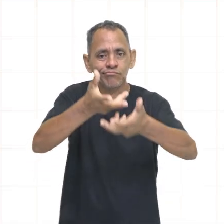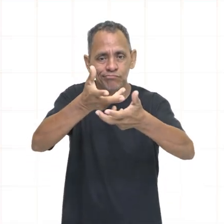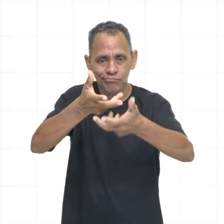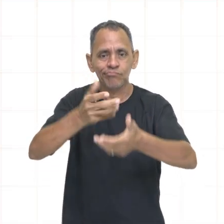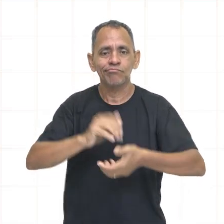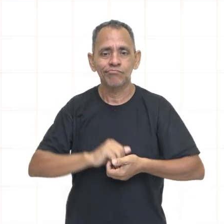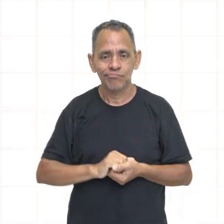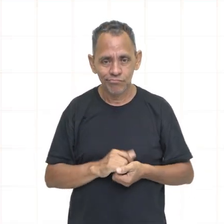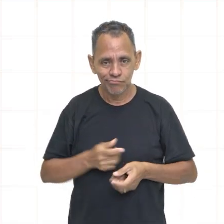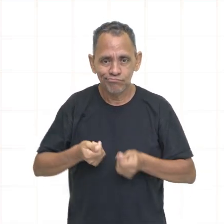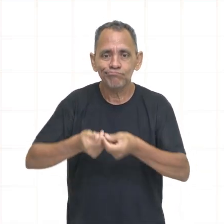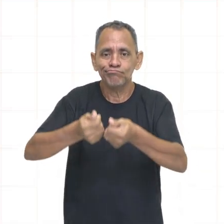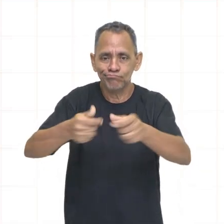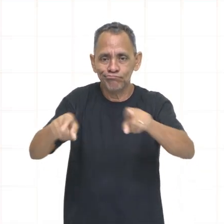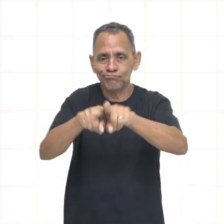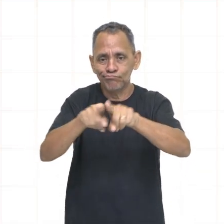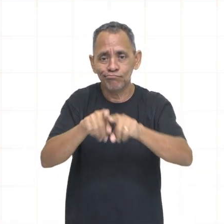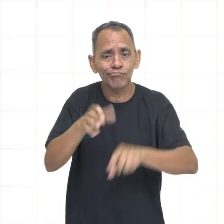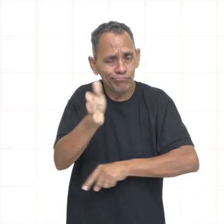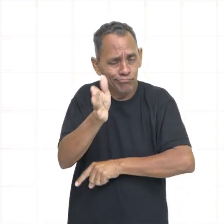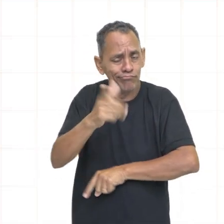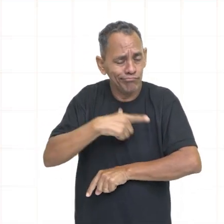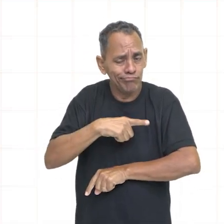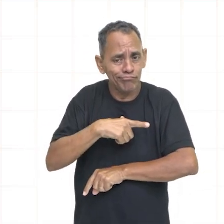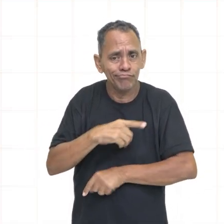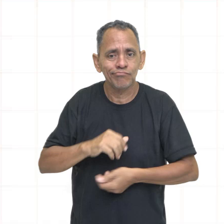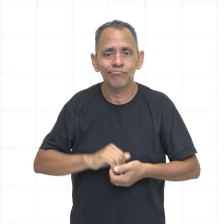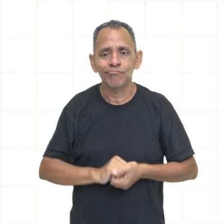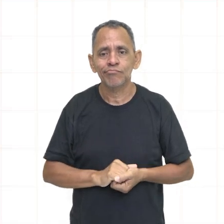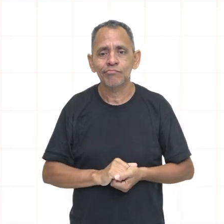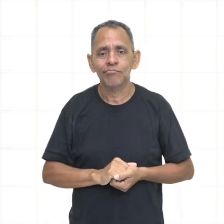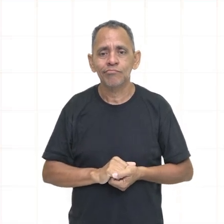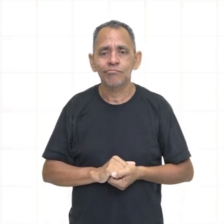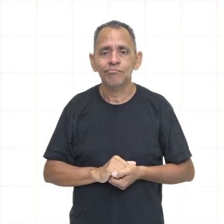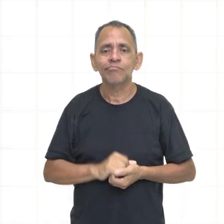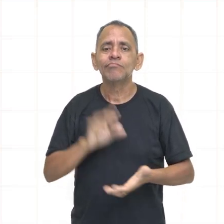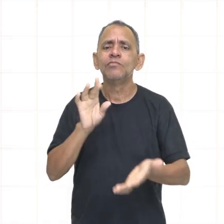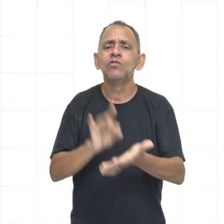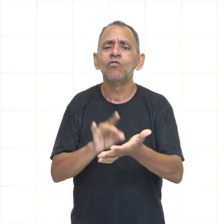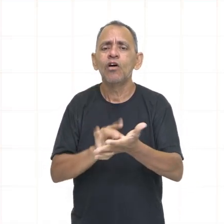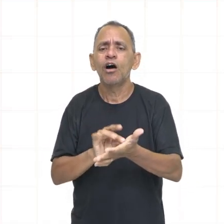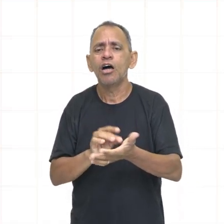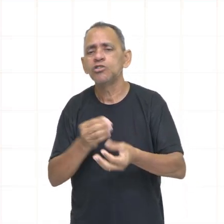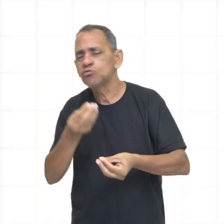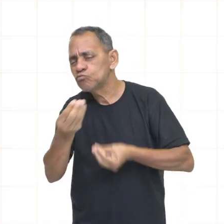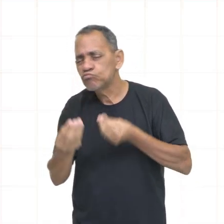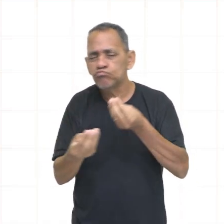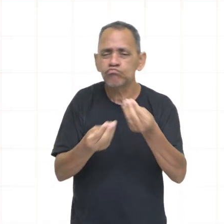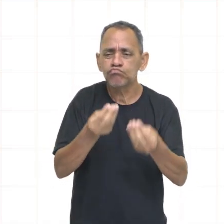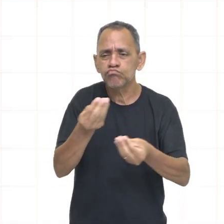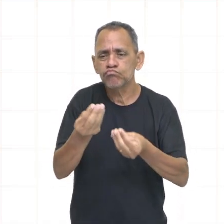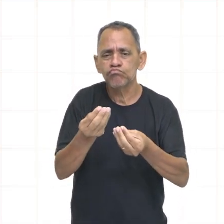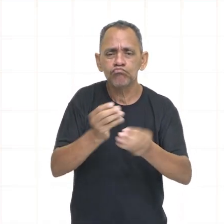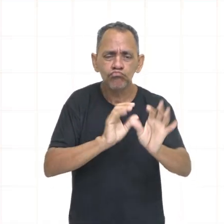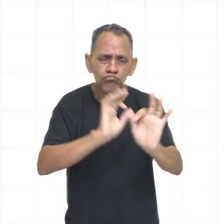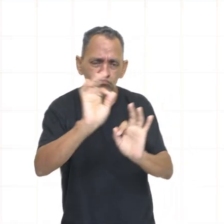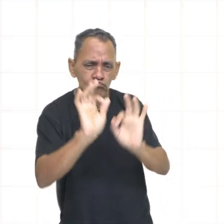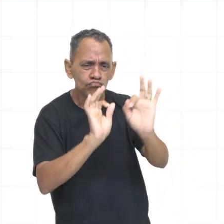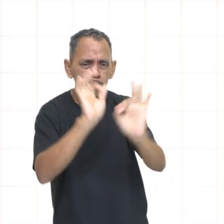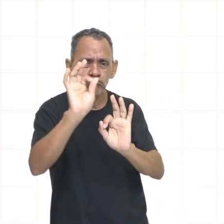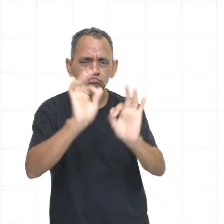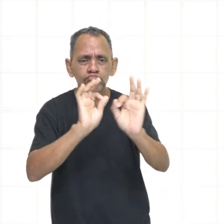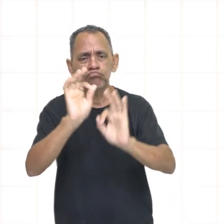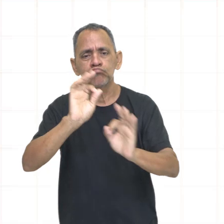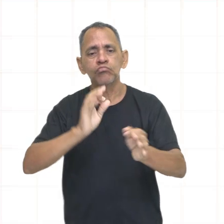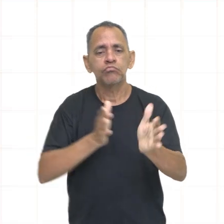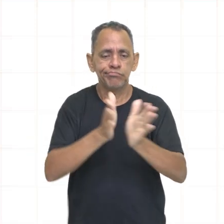da Amazônia outrora, tá, gente? Mas ele foi, de fato, pegando corpo nesse momento da ditadura militar,